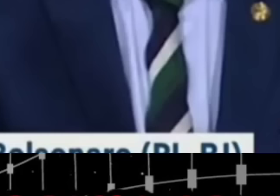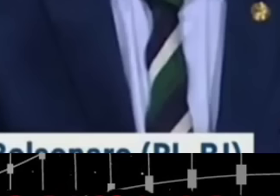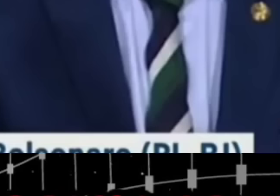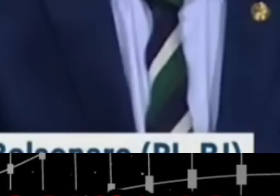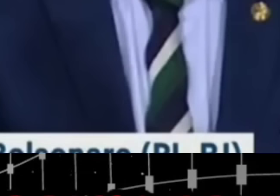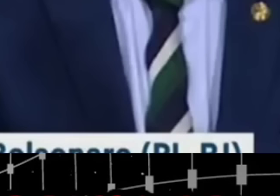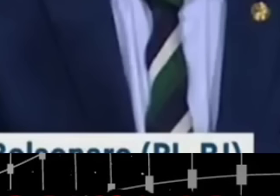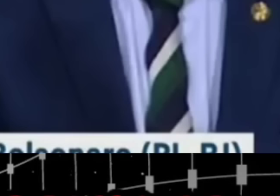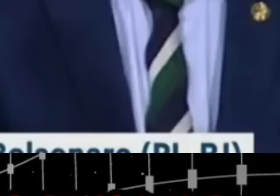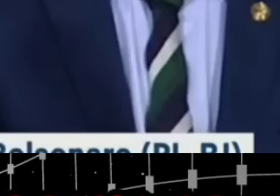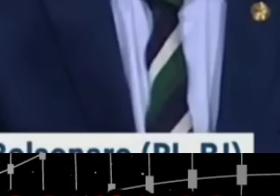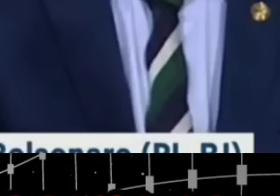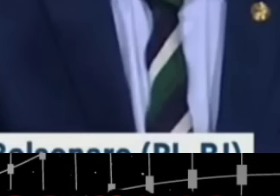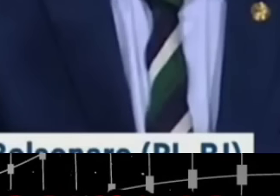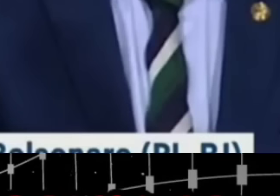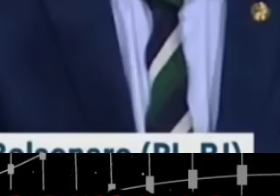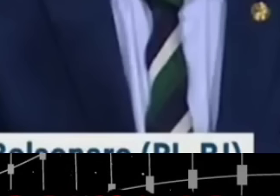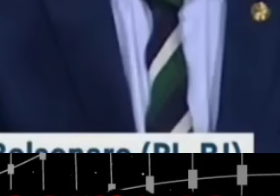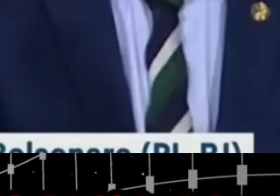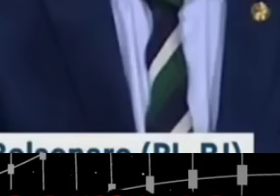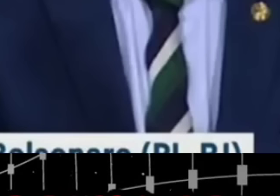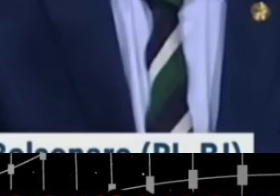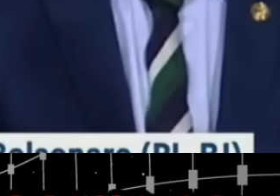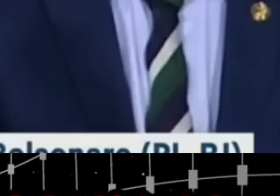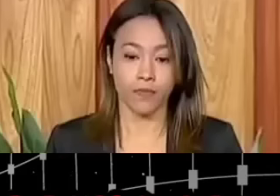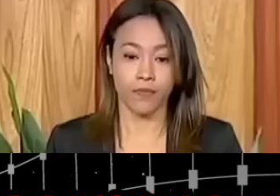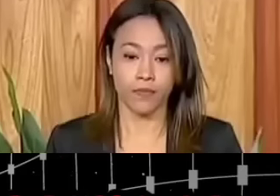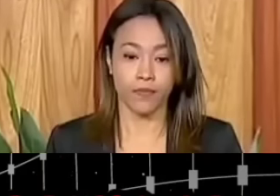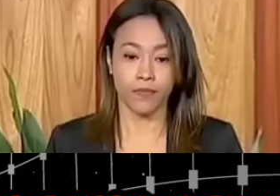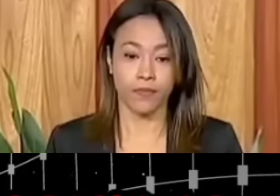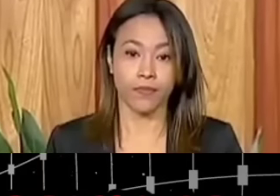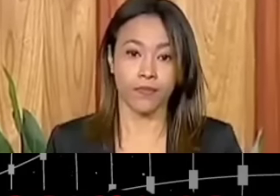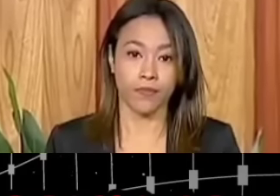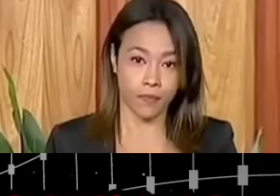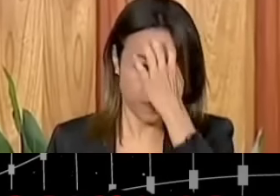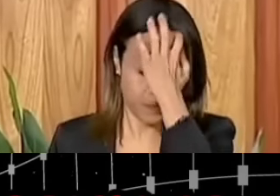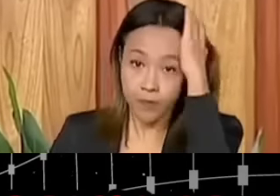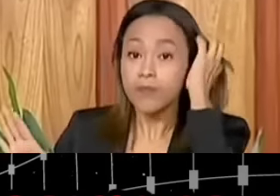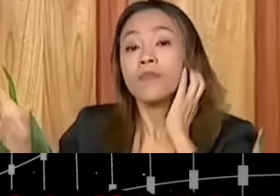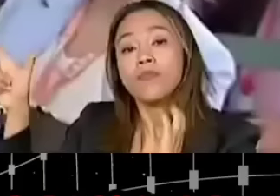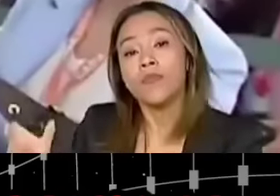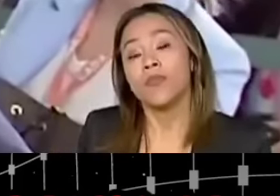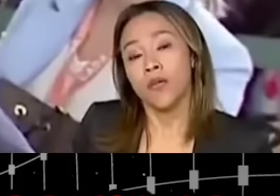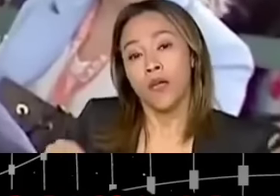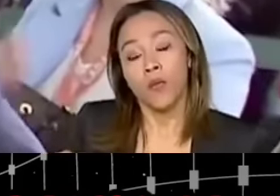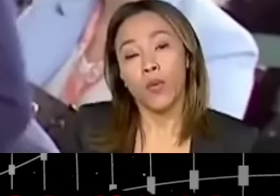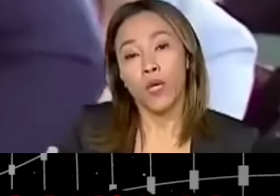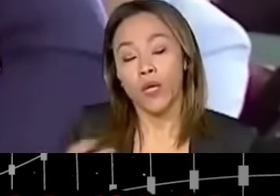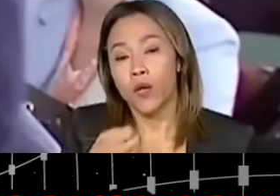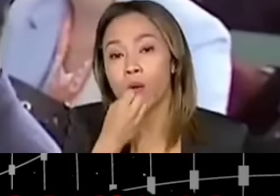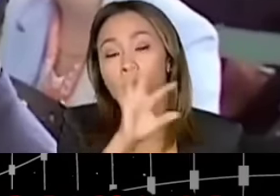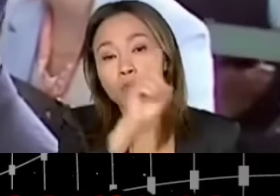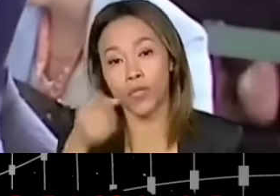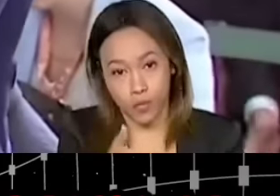estar lá no caderninho dele e da PF. Se prepara, não. Murilo Fagundes, SBT. Presidente, bom dia. Ministros, bom